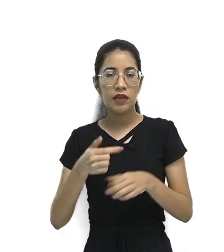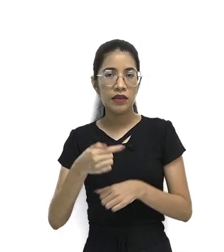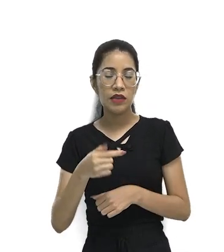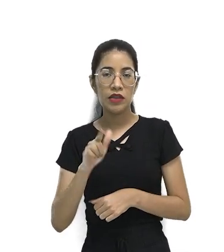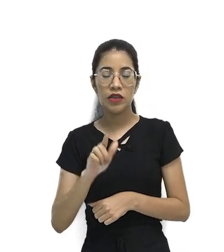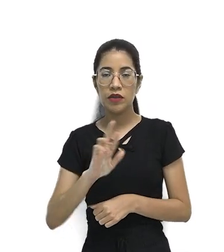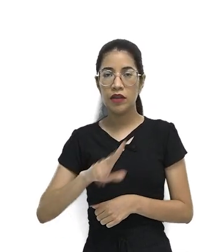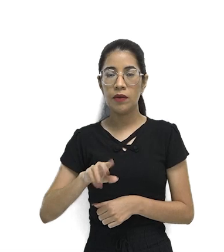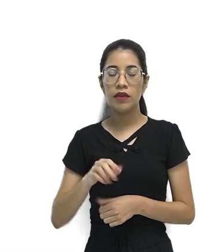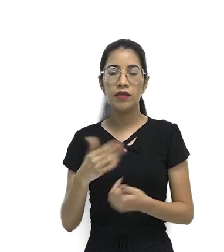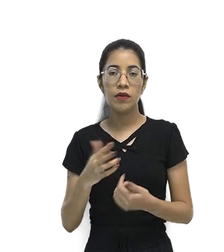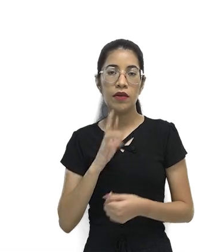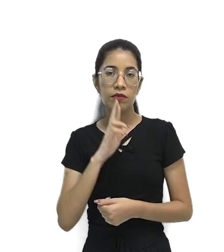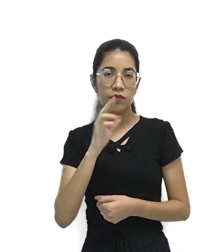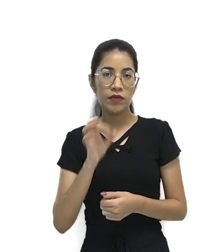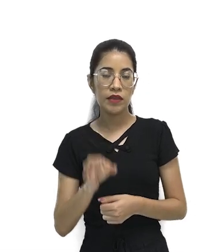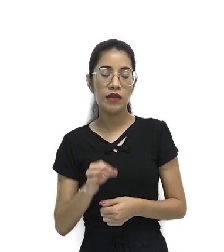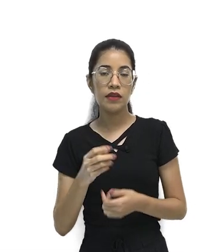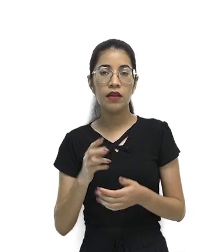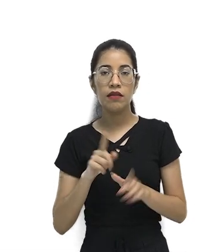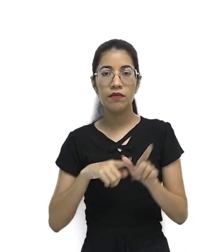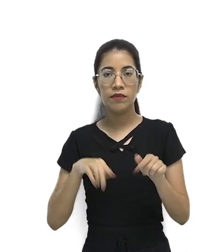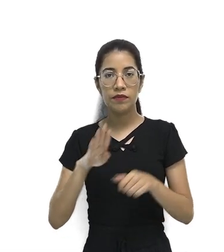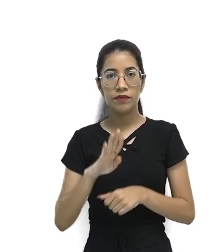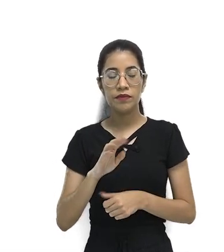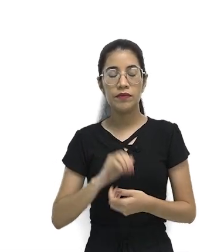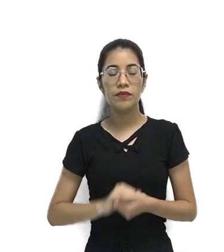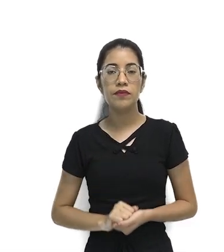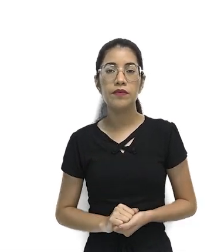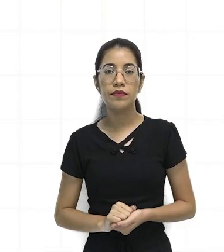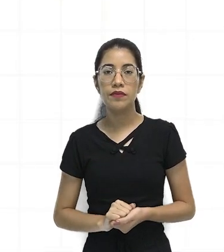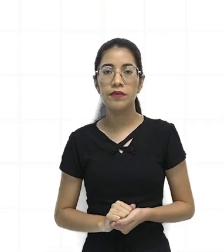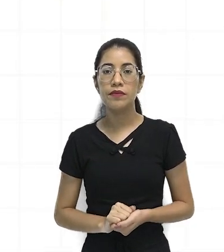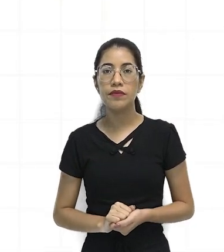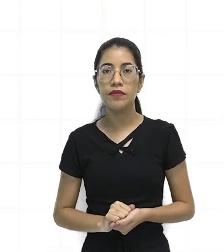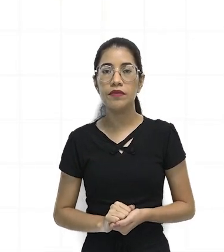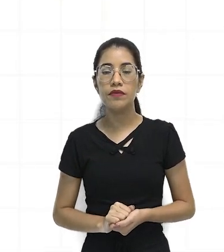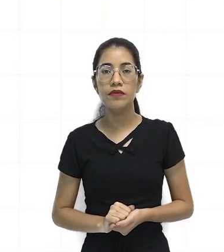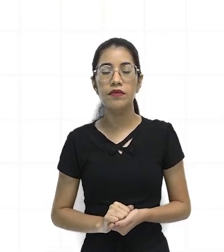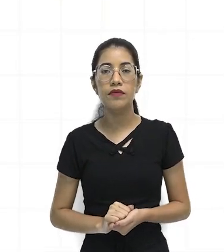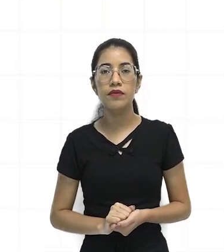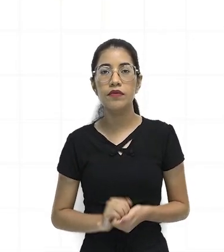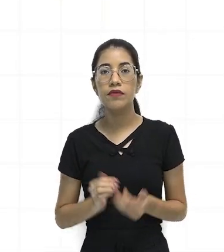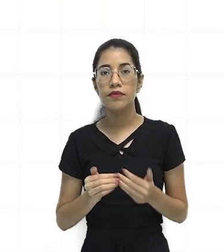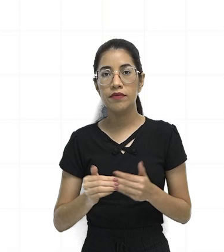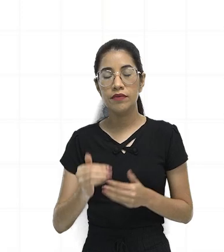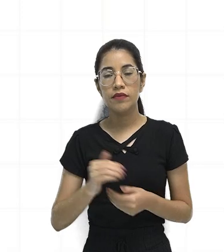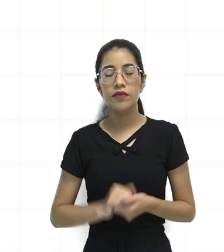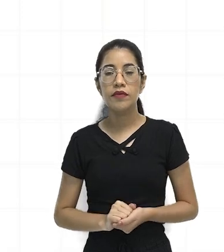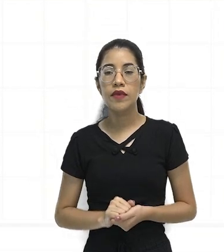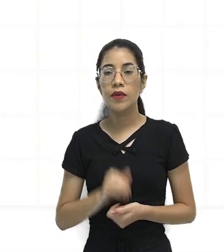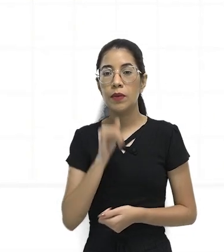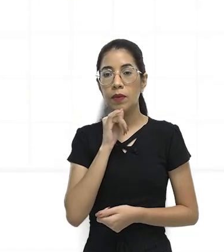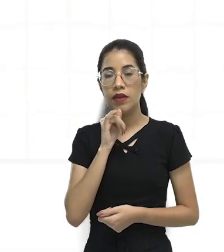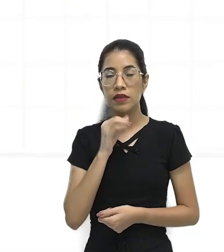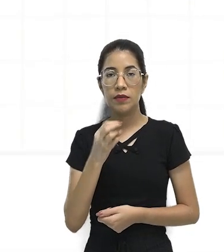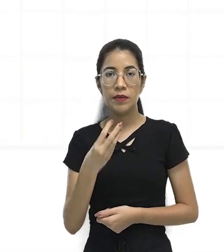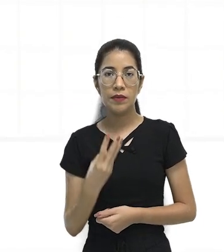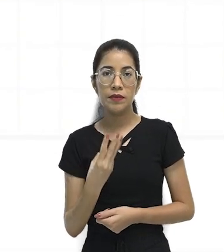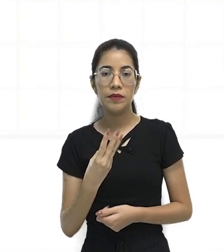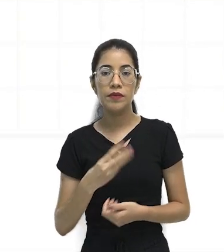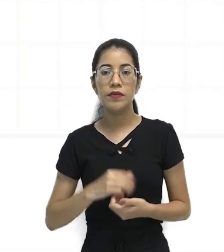resposta correta, letra B de bola. Vamos seguindo. Vamos ver o que diz aqui na situação problema de